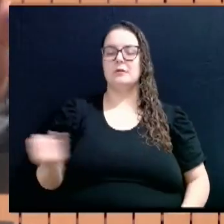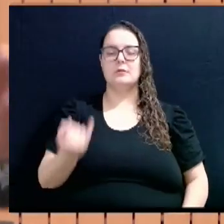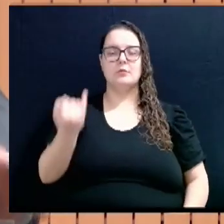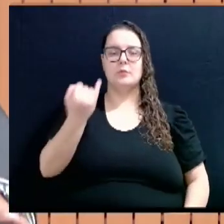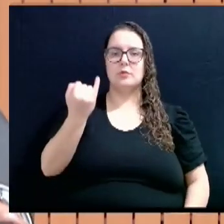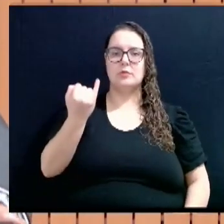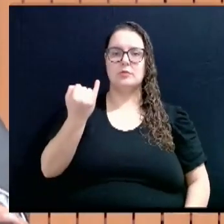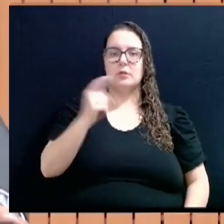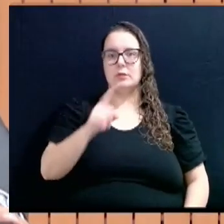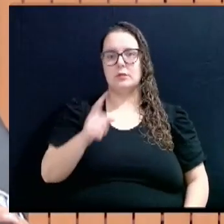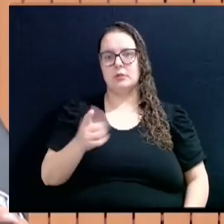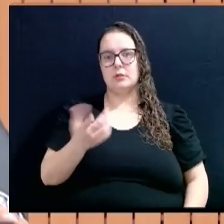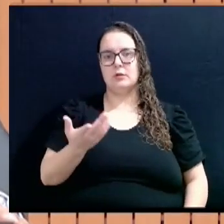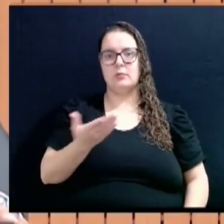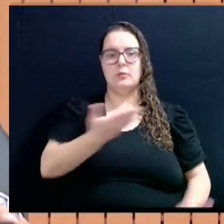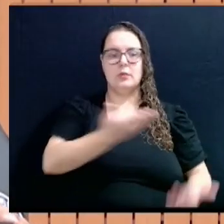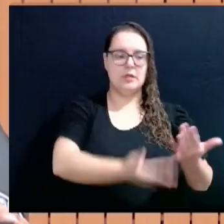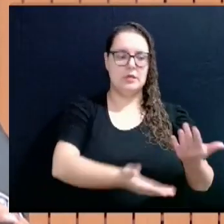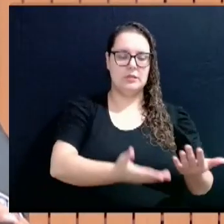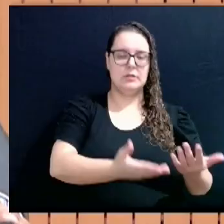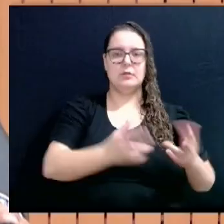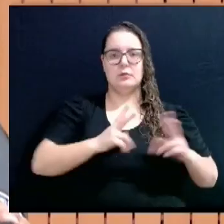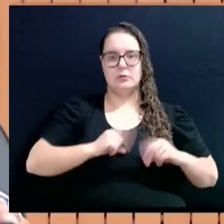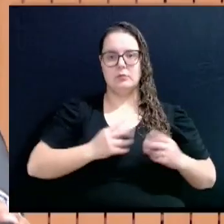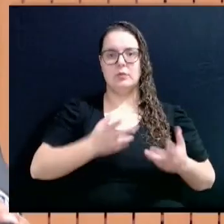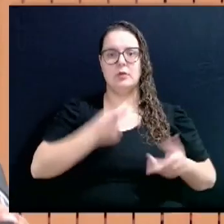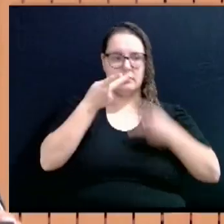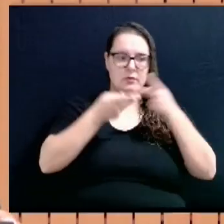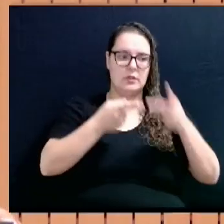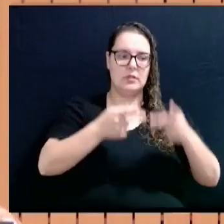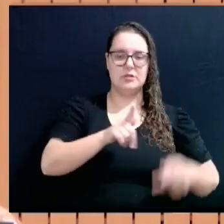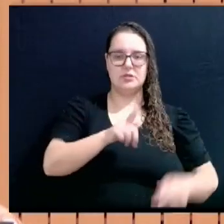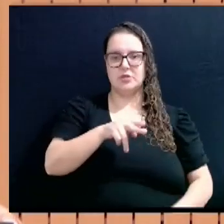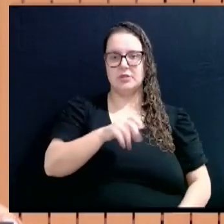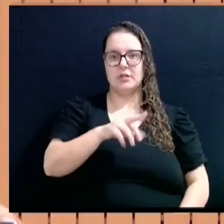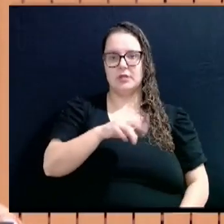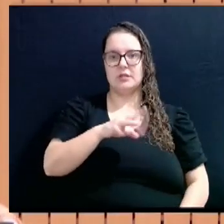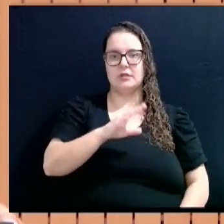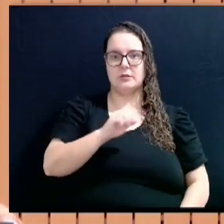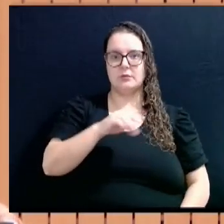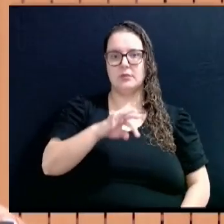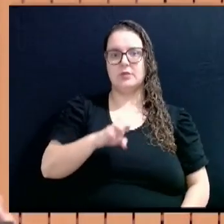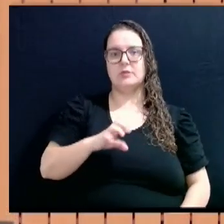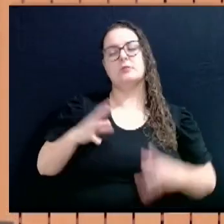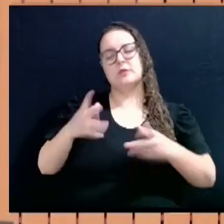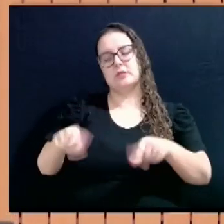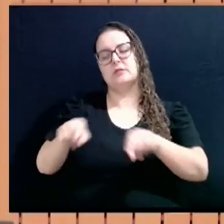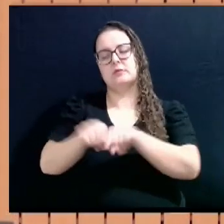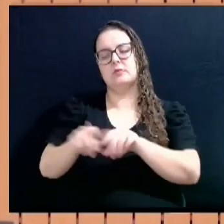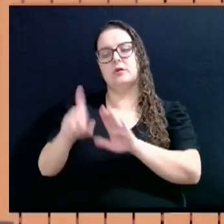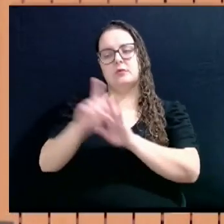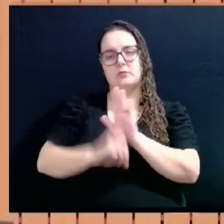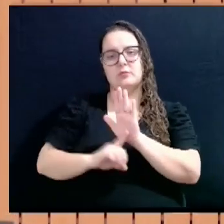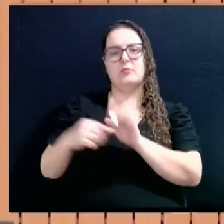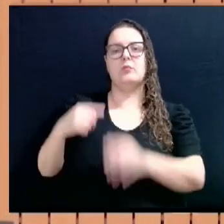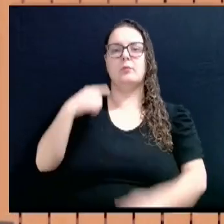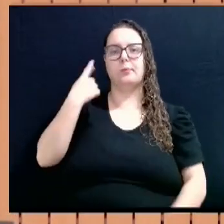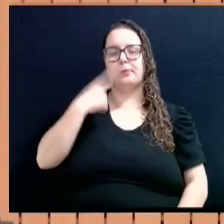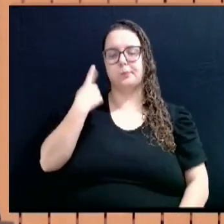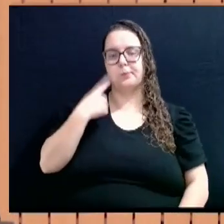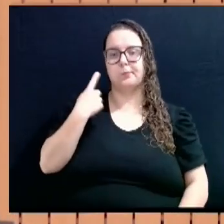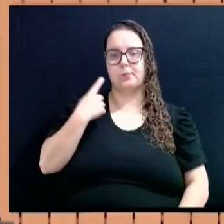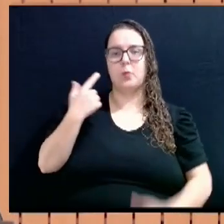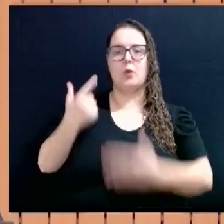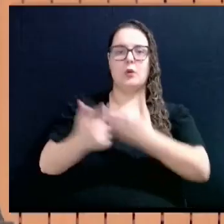todas que eu citei genericamente, o papel do advogado. O advogado, ele tem